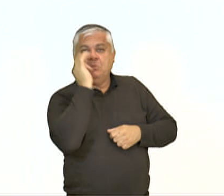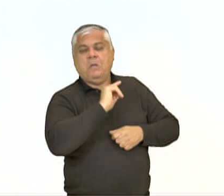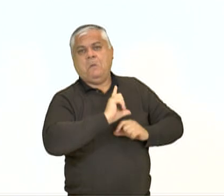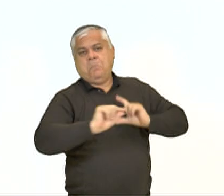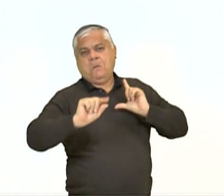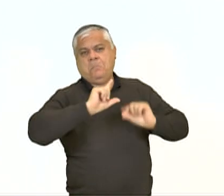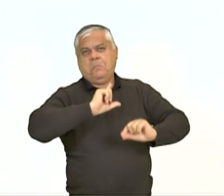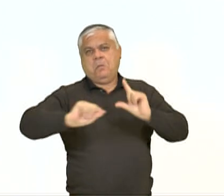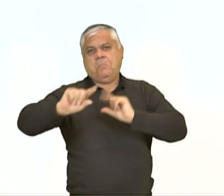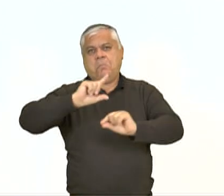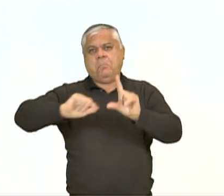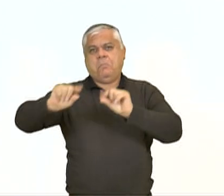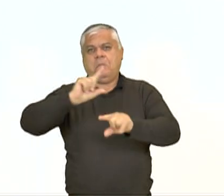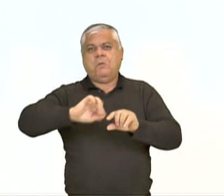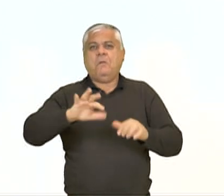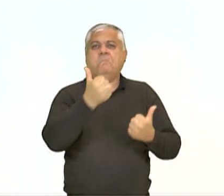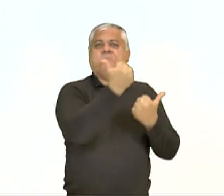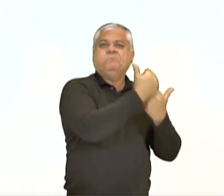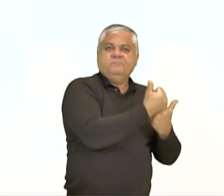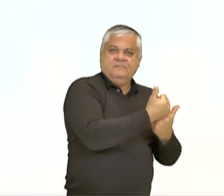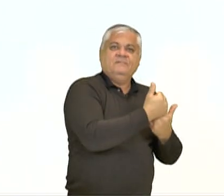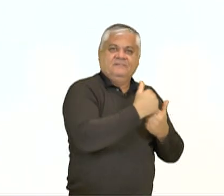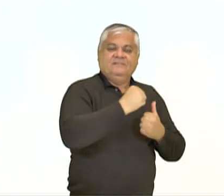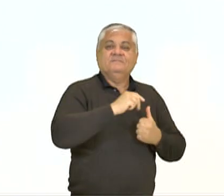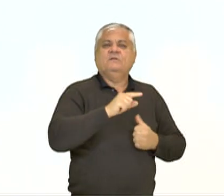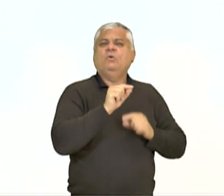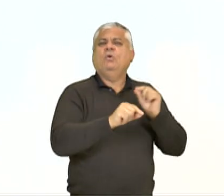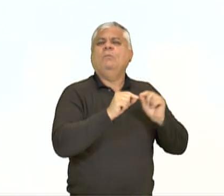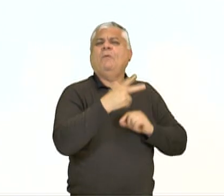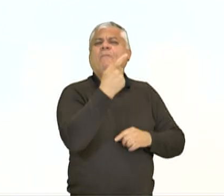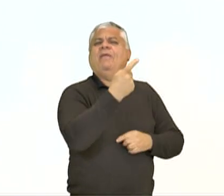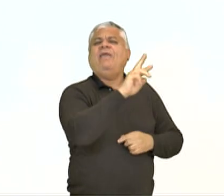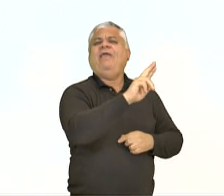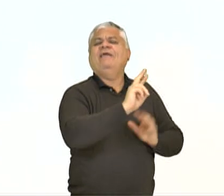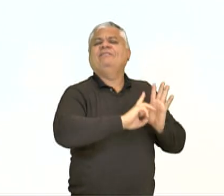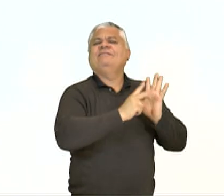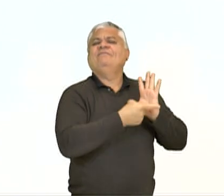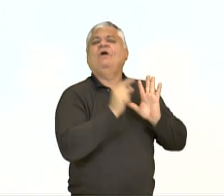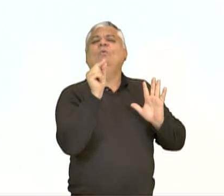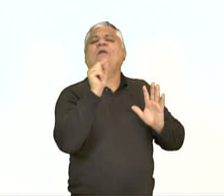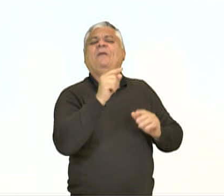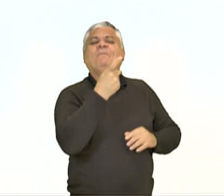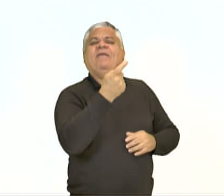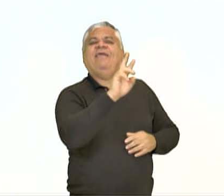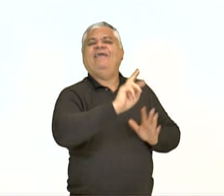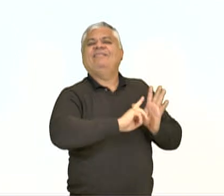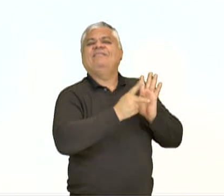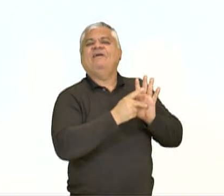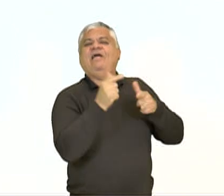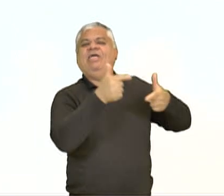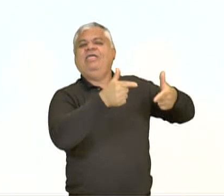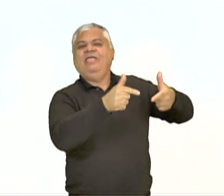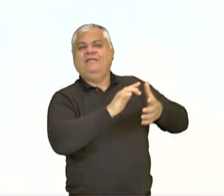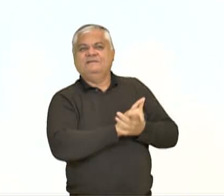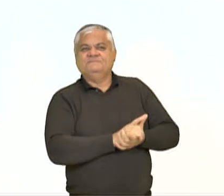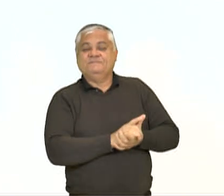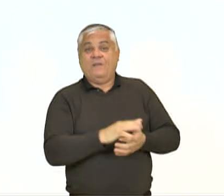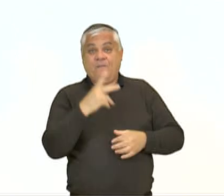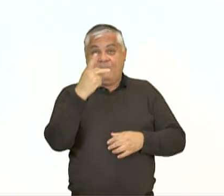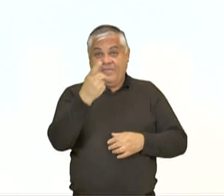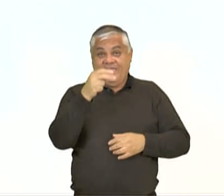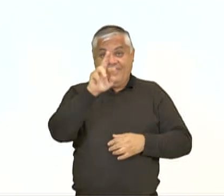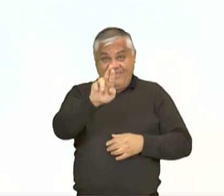desalojados intitulavam essa marca PR, que era a do Príncipe Regente? Bom, o